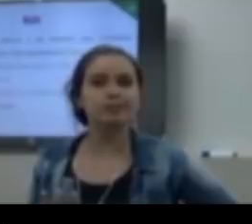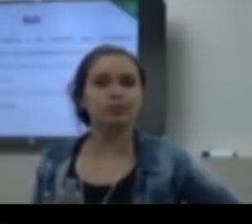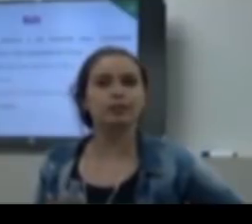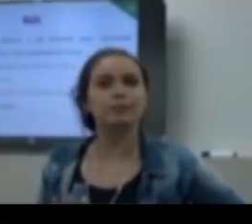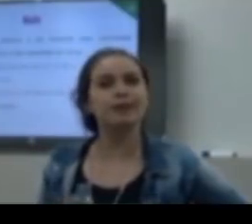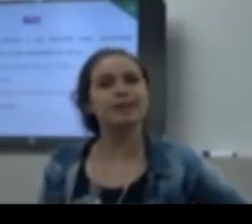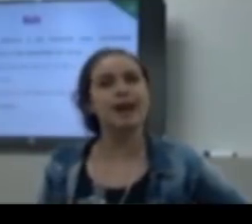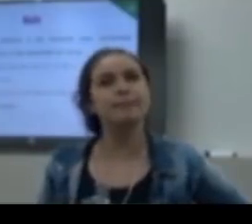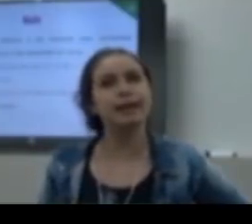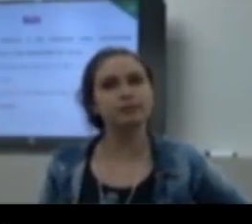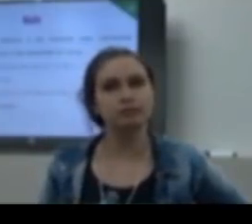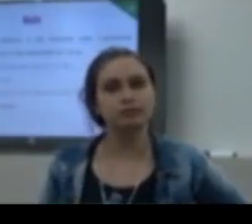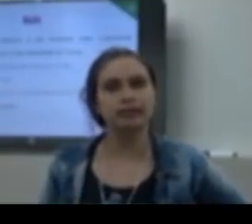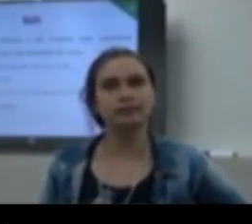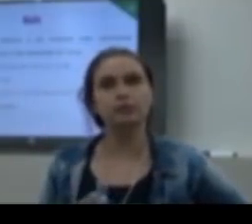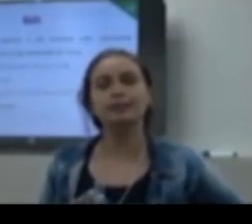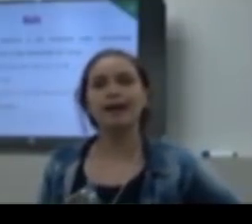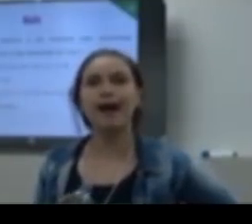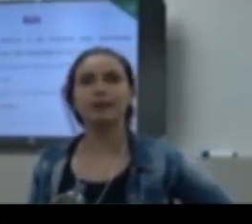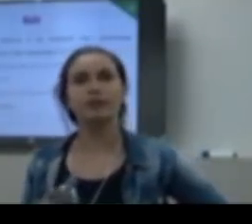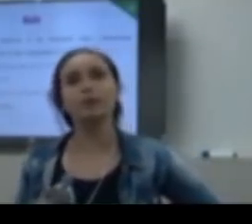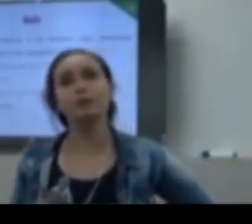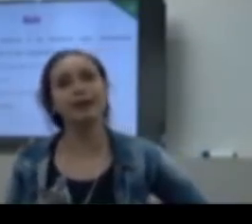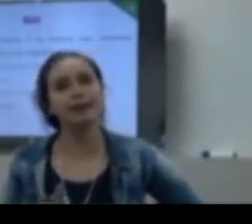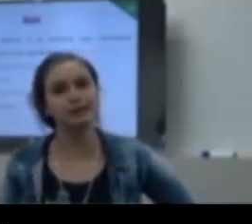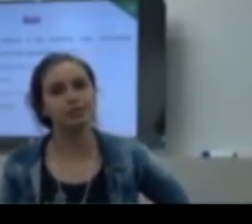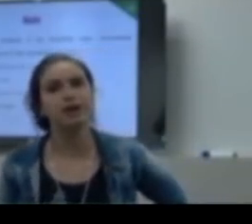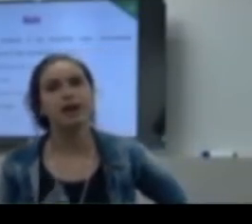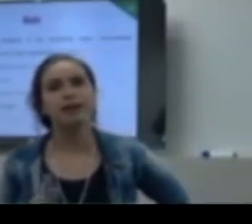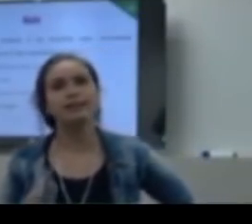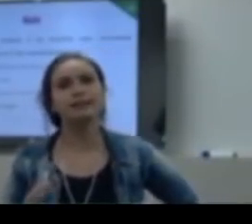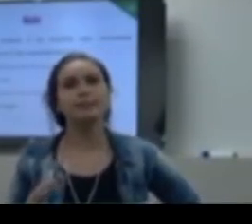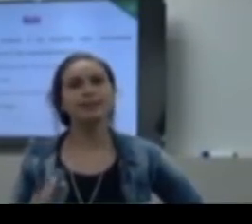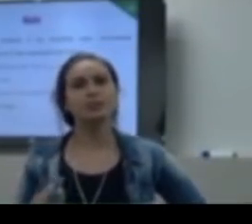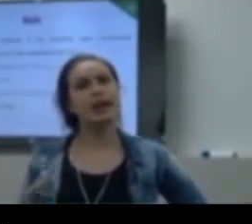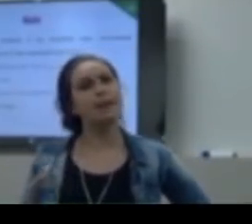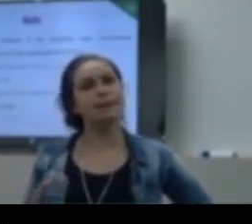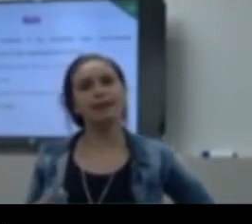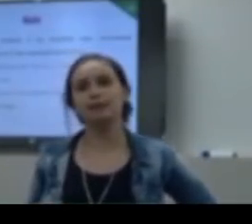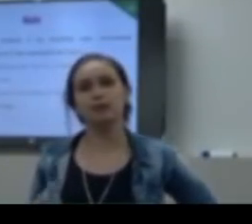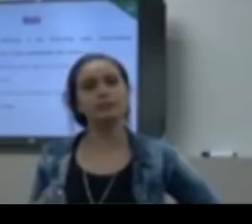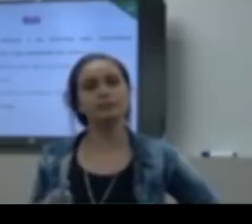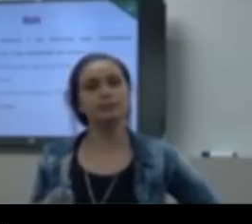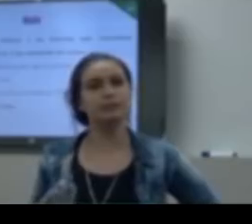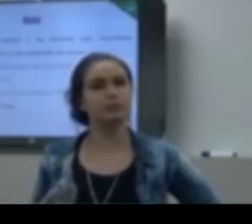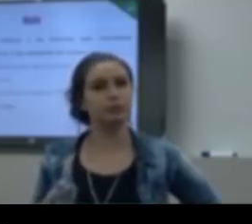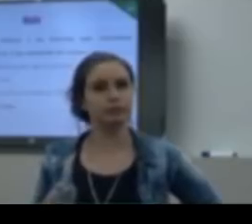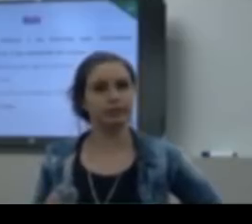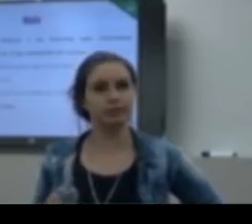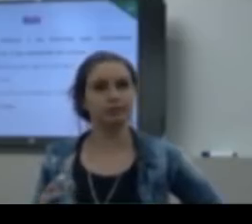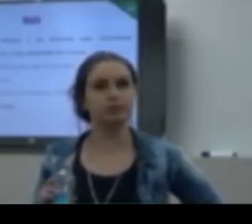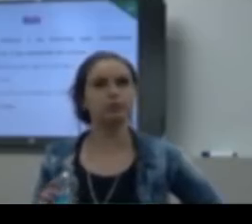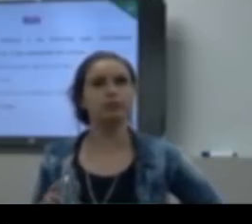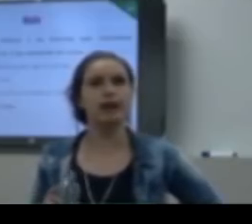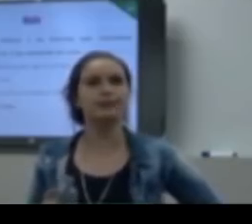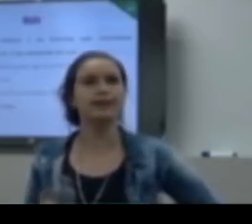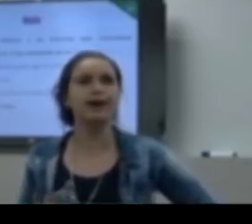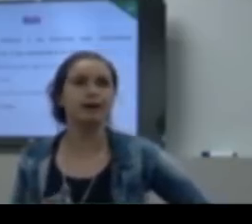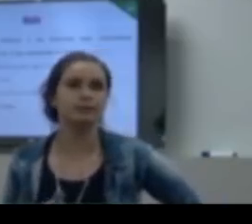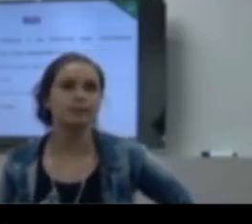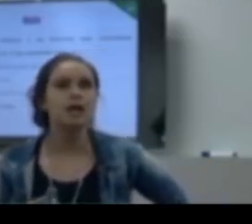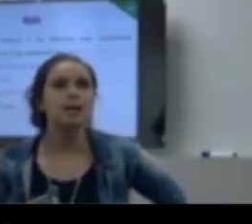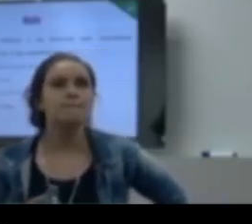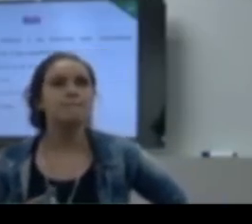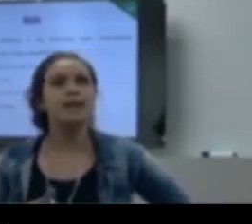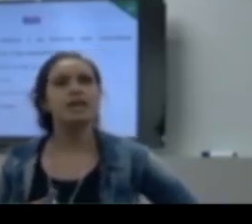não é quente, o clima aqui é ameno, tá? Então o que está errado aí é o clima quente. Aqui a temperatura é amena, não é uma temperatura muito quente. Então, A